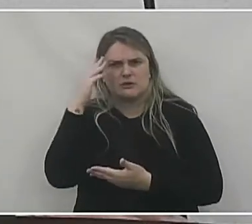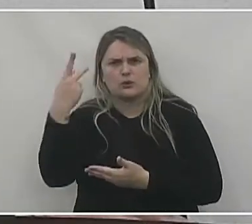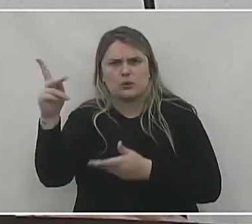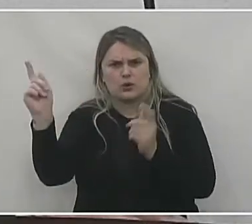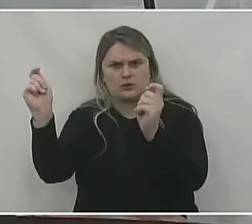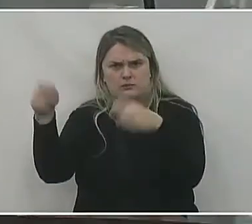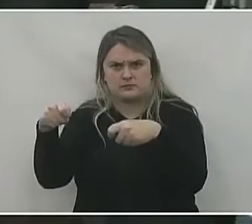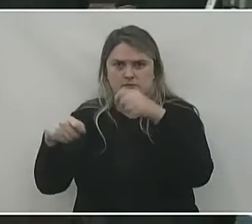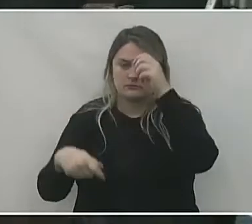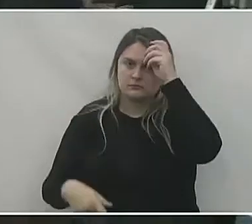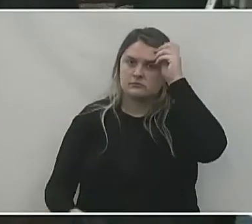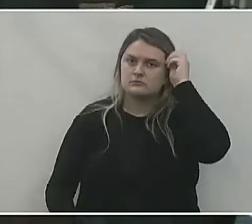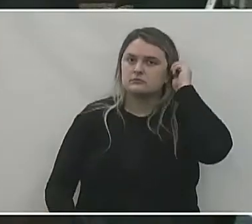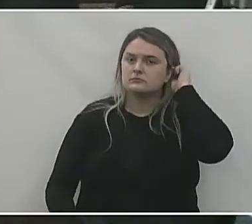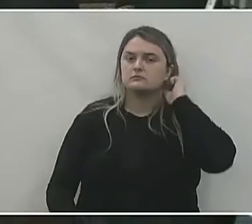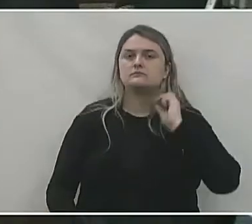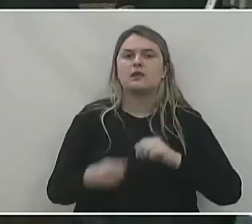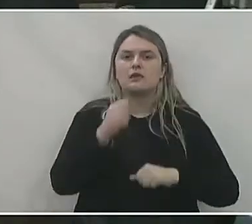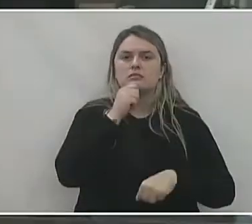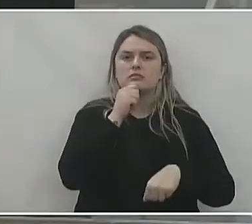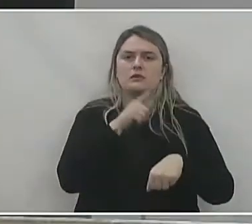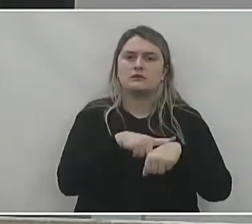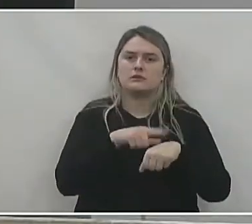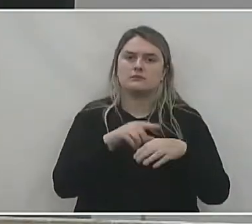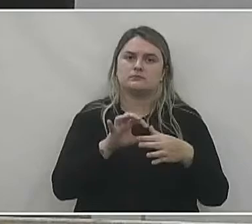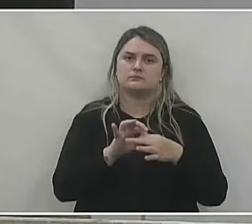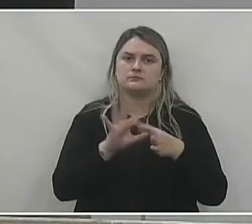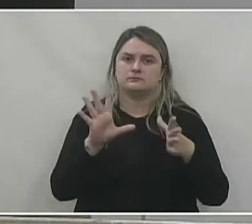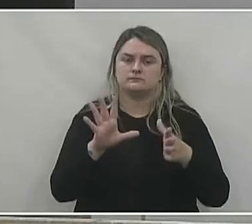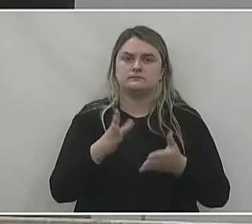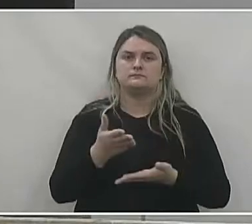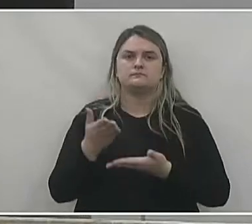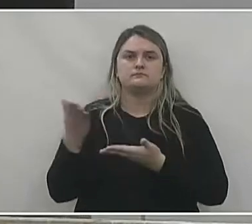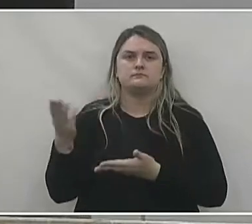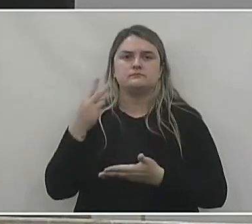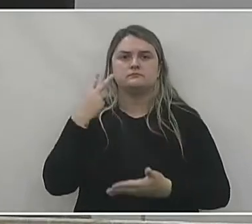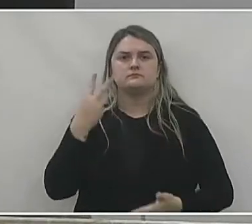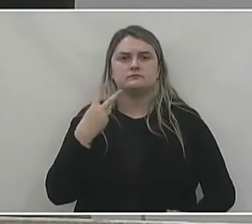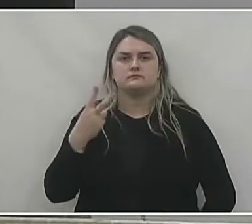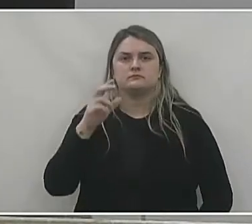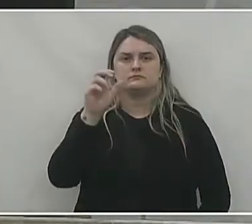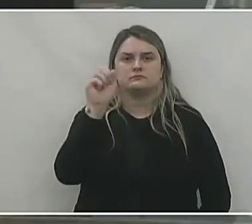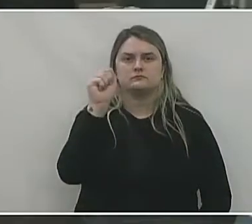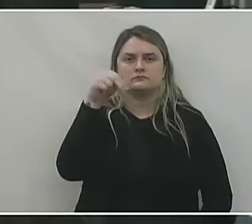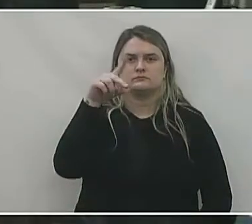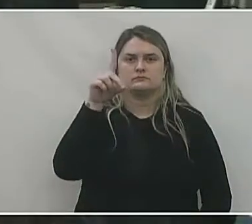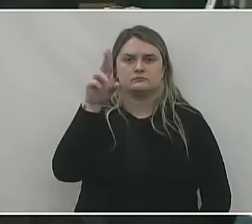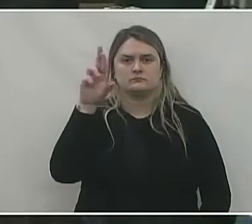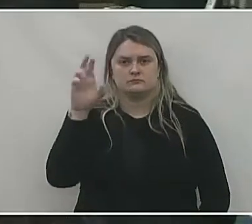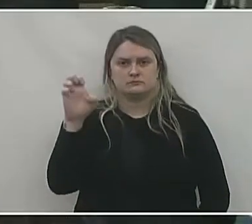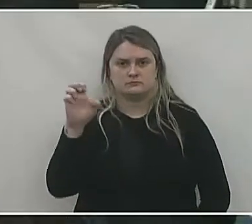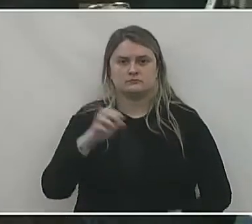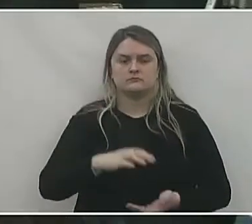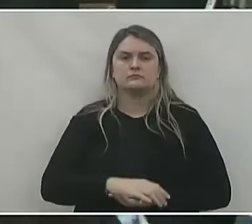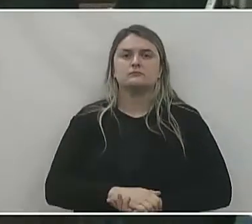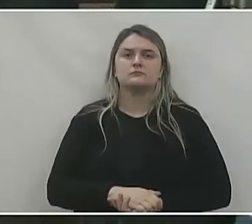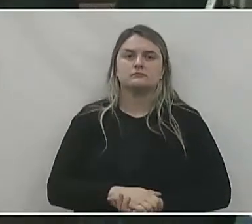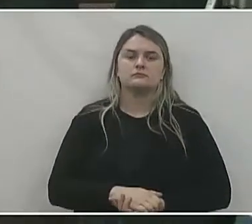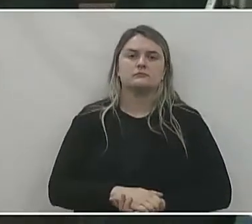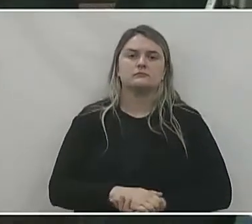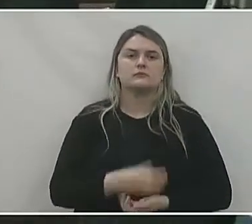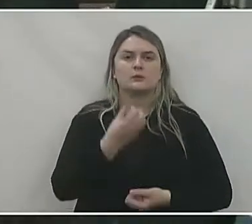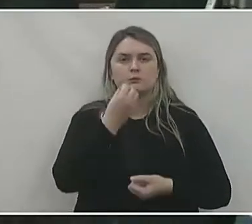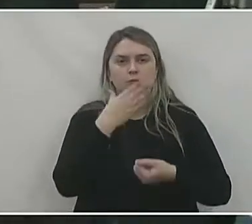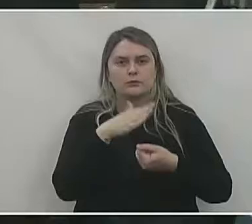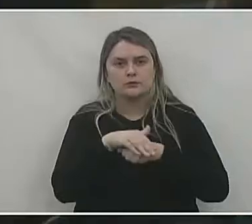competência. A palavra continua em aberto. Com a palavra, vereador André Hennick.